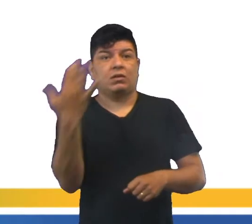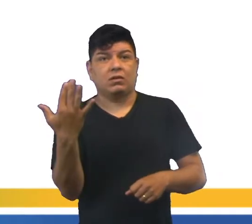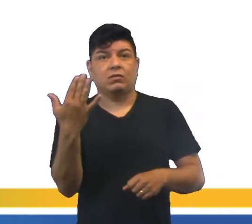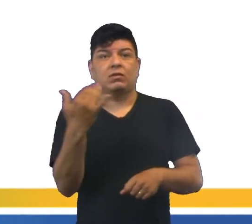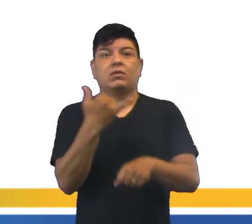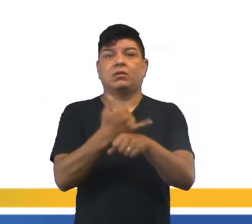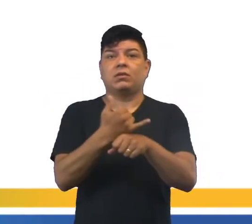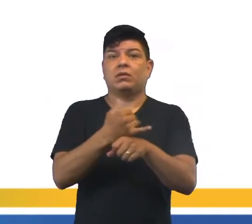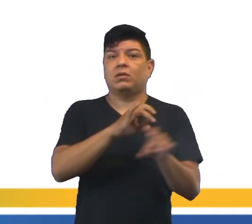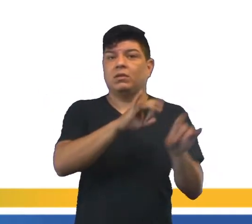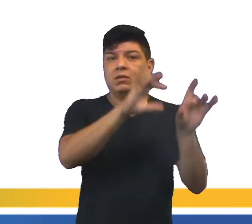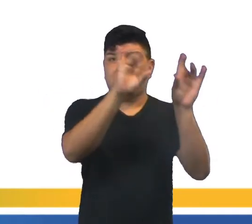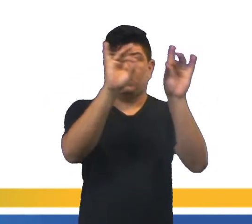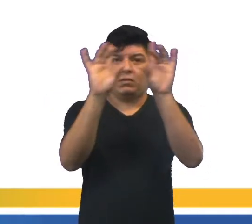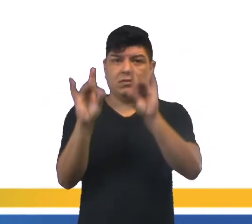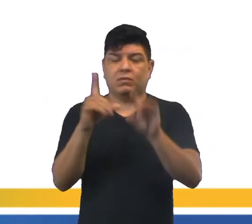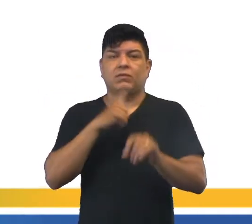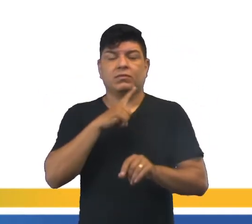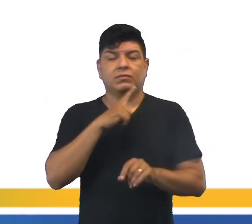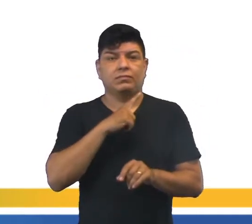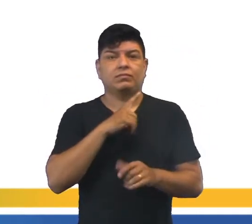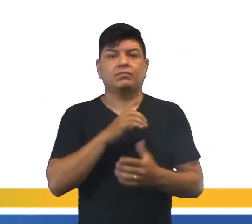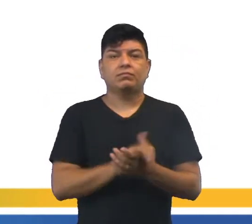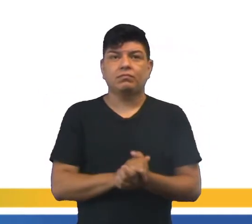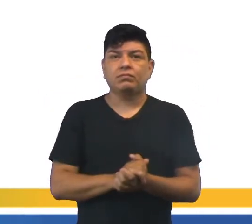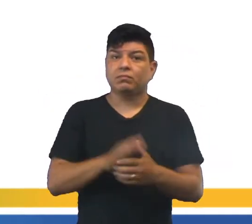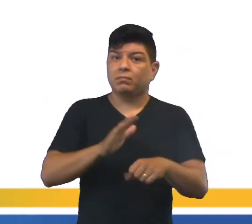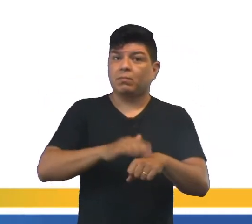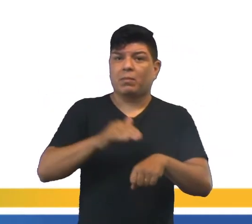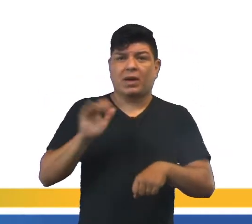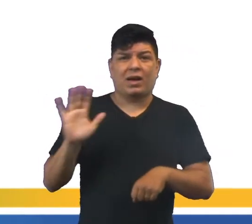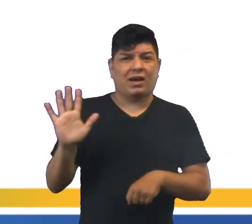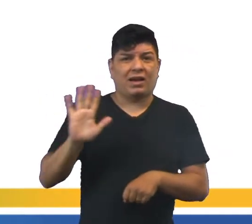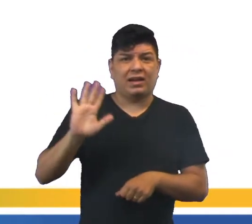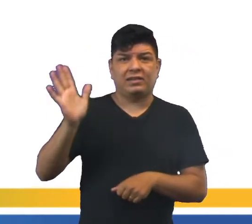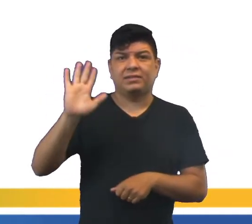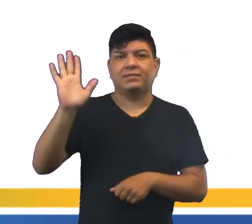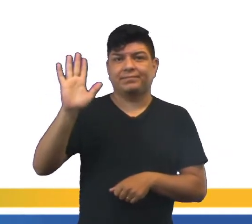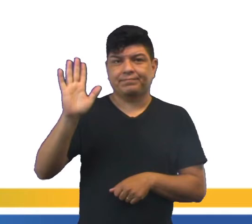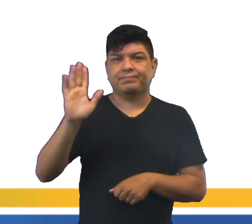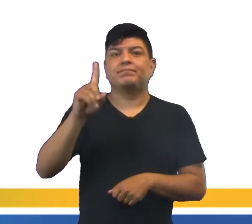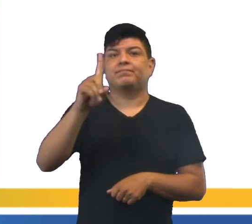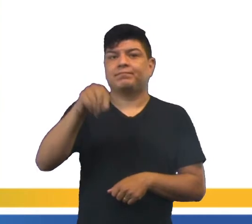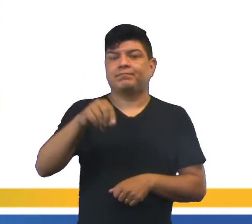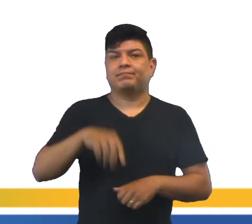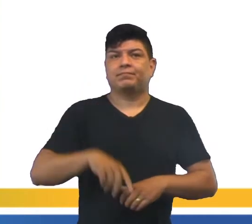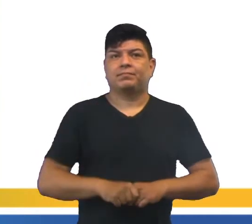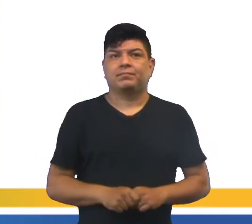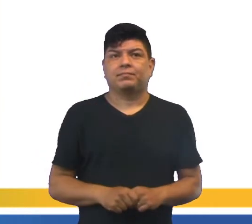metais preciosos, né, mais caro será esse equipamento.